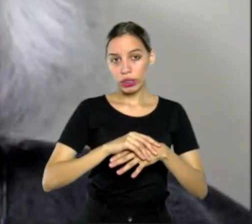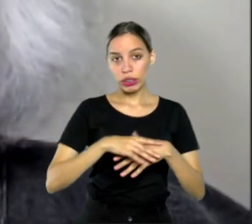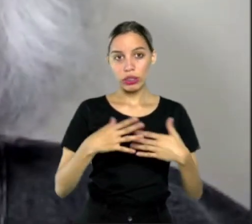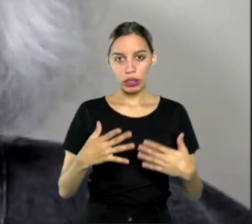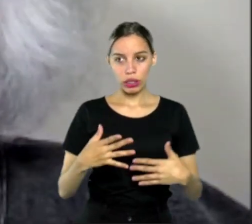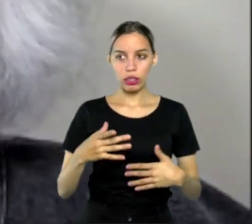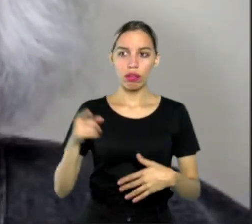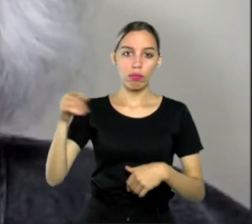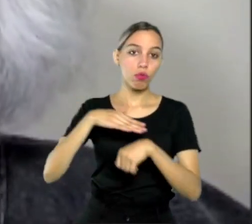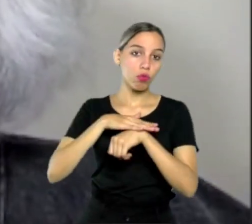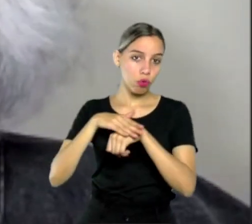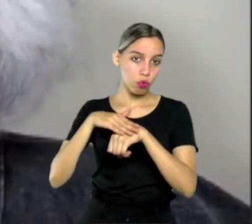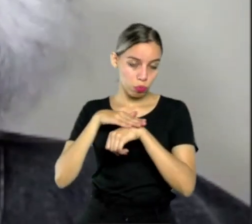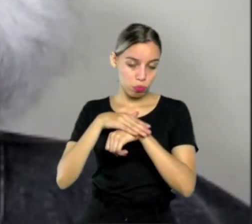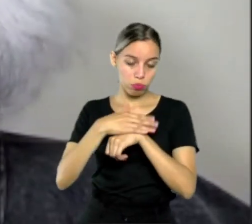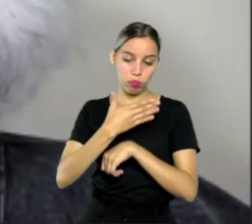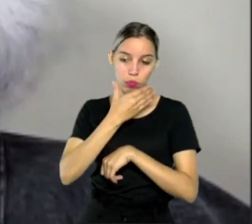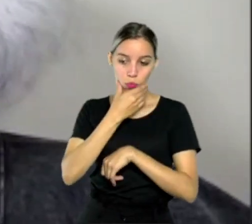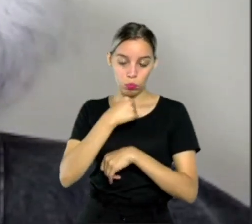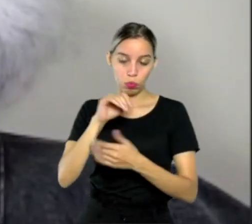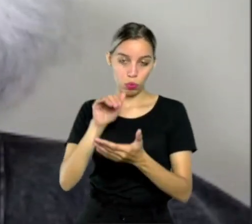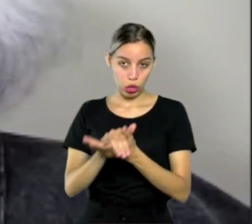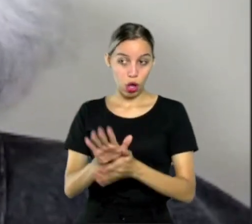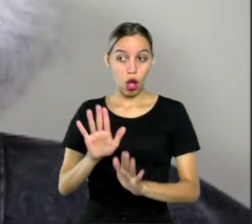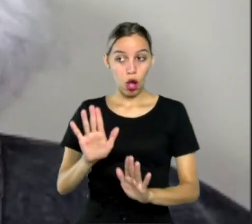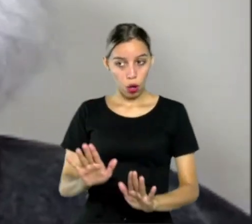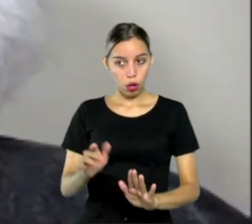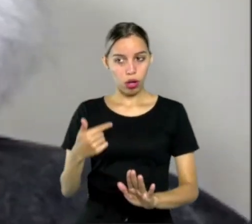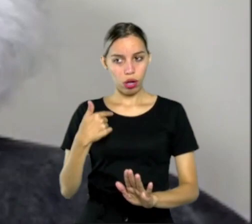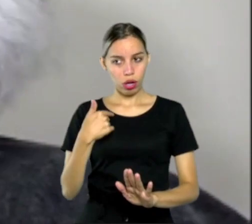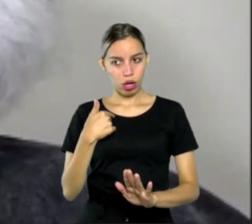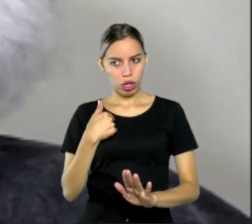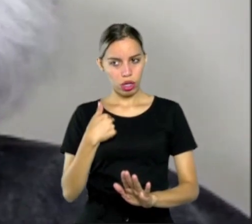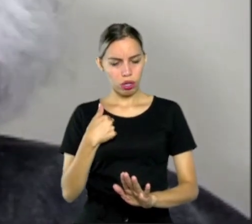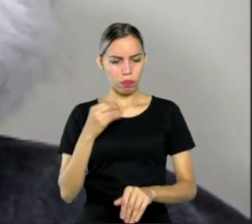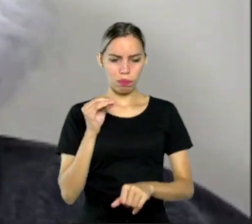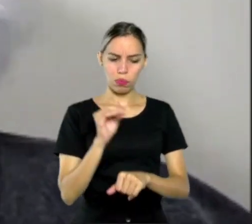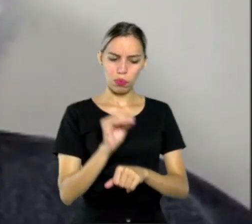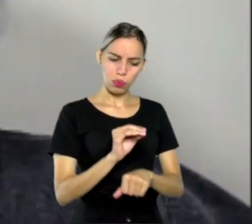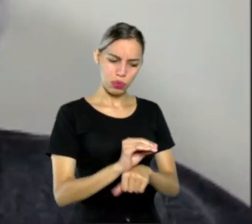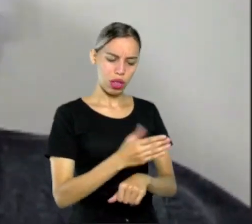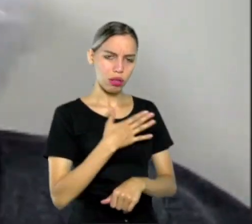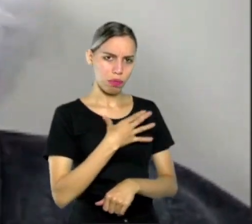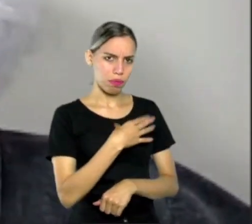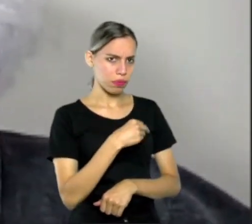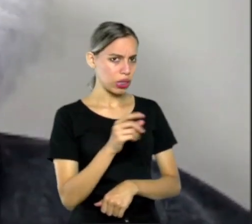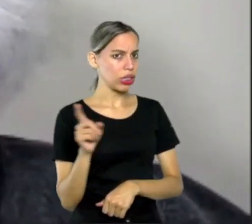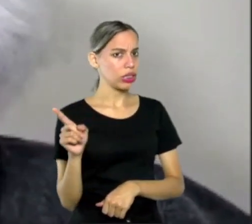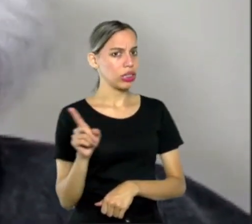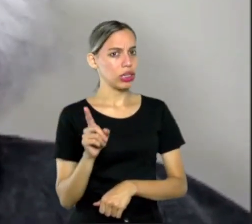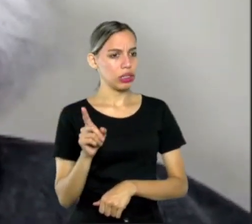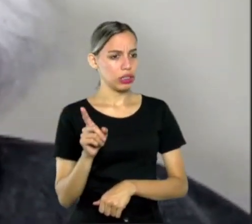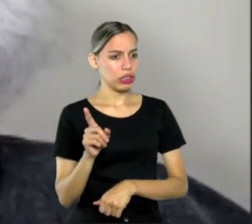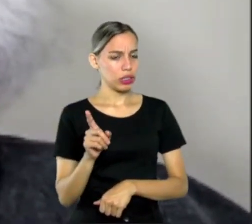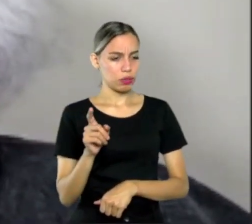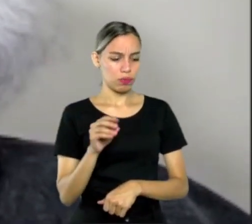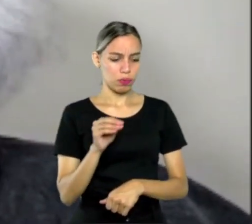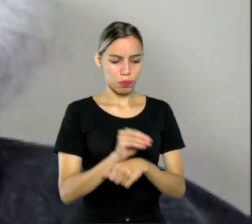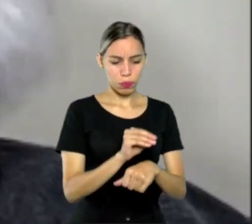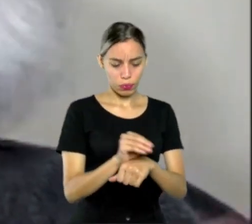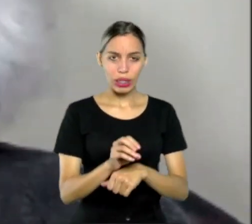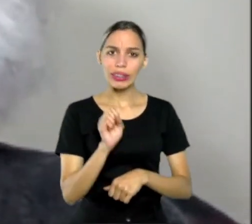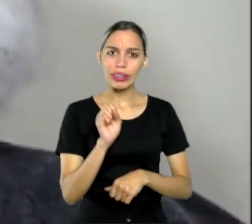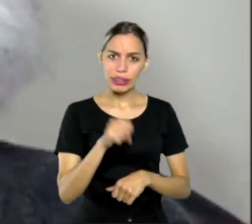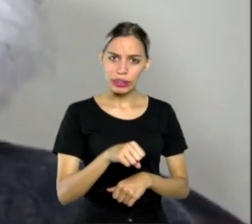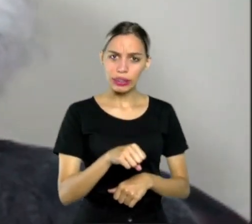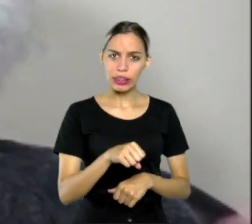era muito pequeno. Se eu fosse contratar alguém para ficar com as minhas filhas, para eu ficar com filhos dos outros, não tinha sentido, porque eu ia gastar